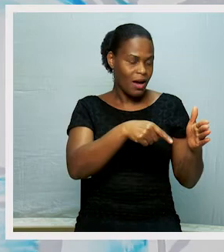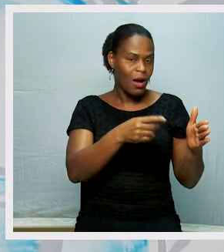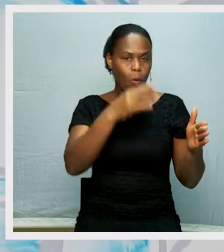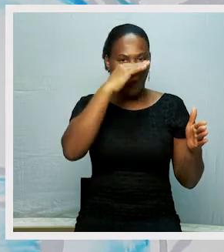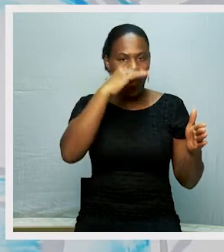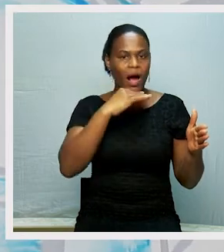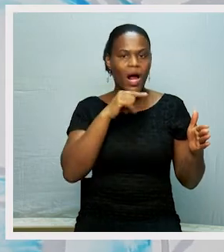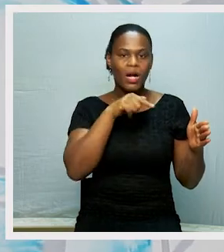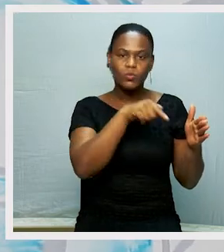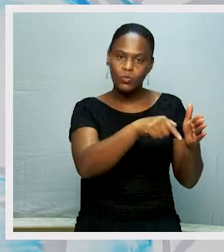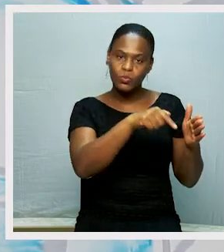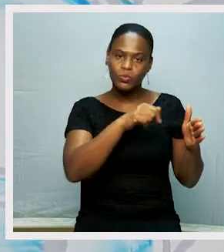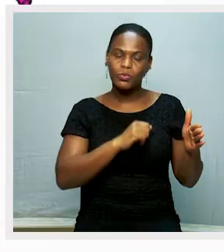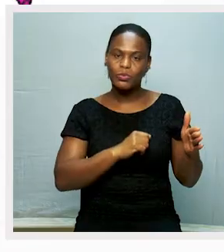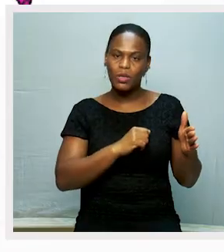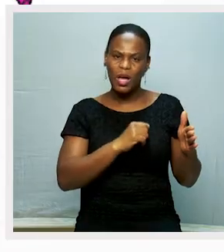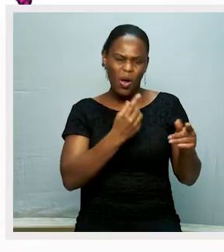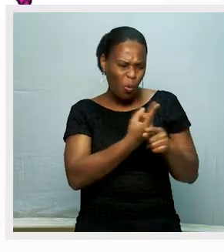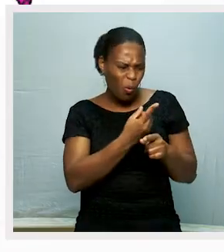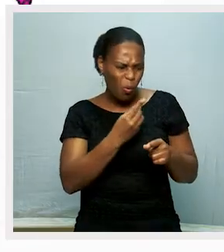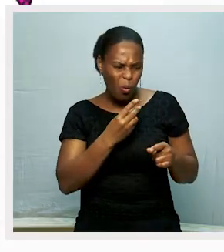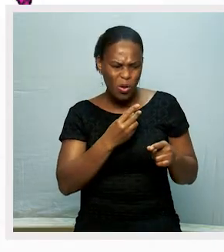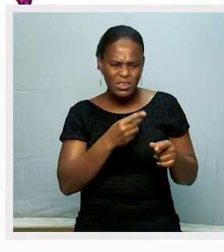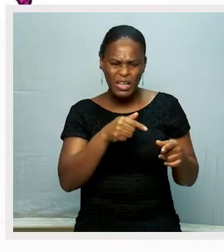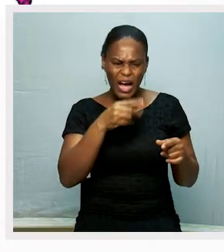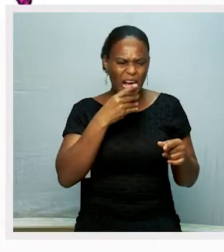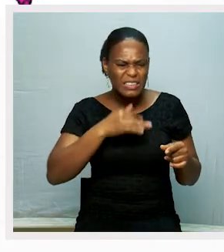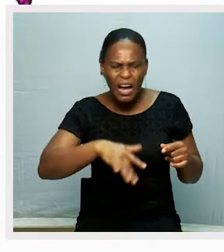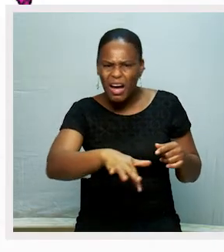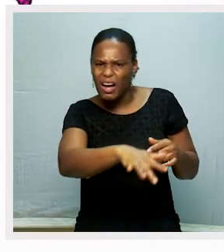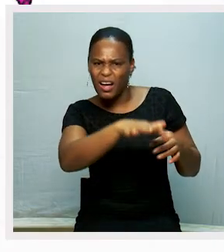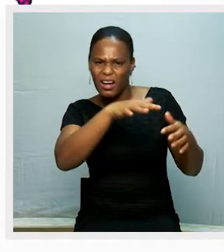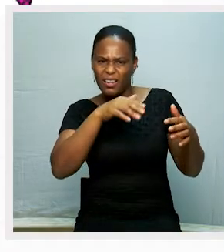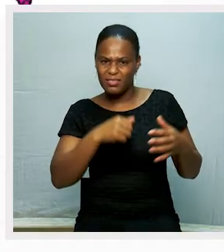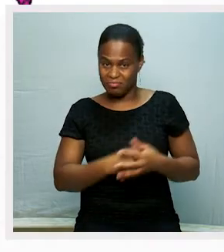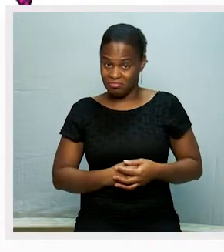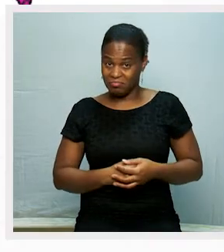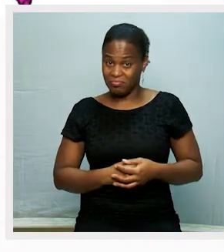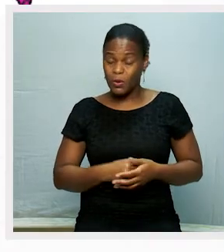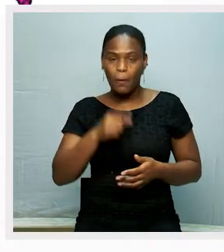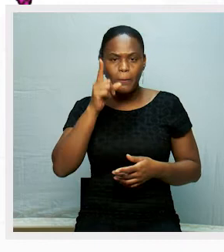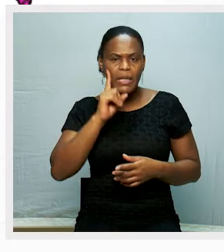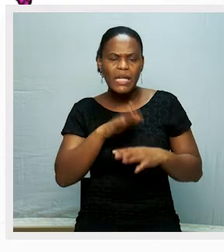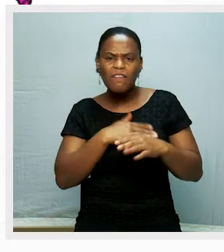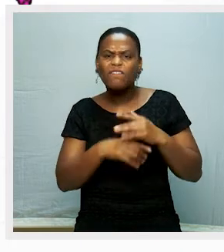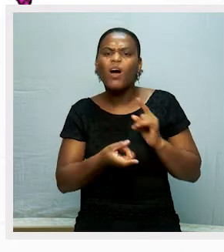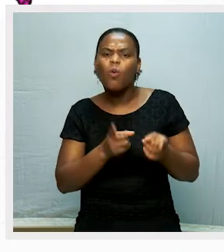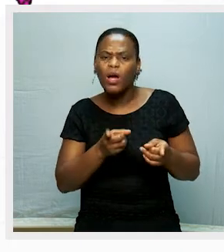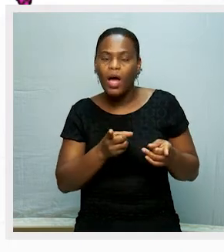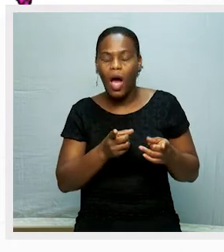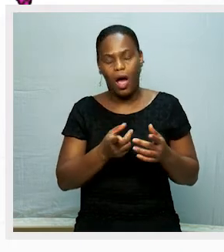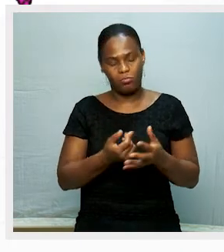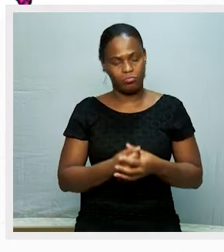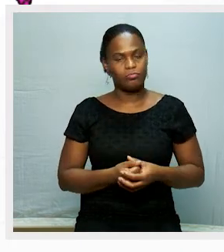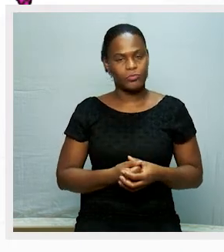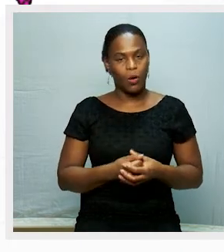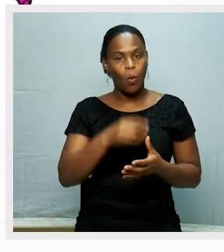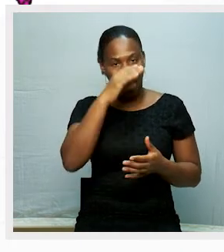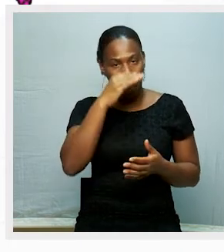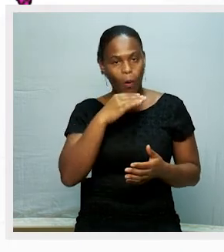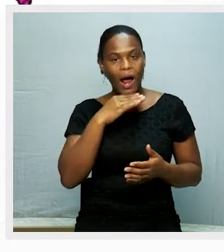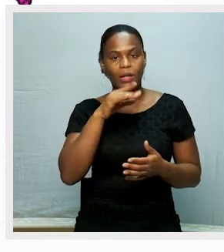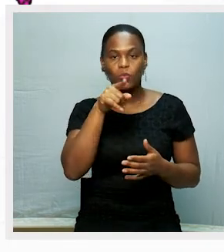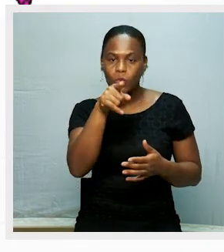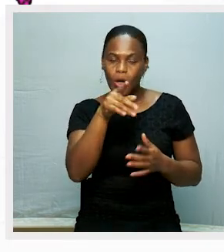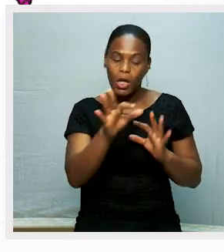que está dentro do seu quarto. E algo está no chão. Então, o que ela deve fazer? Deve arrumar